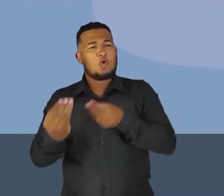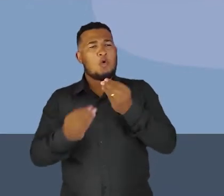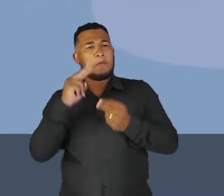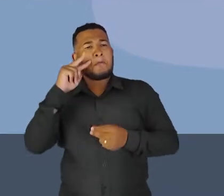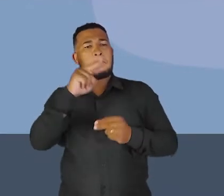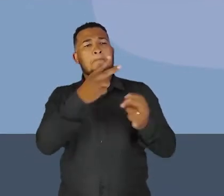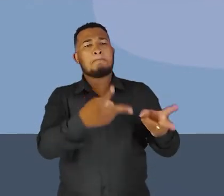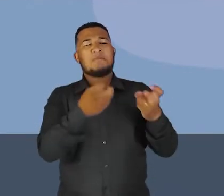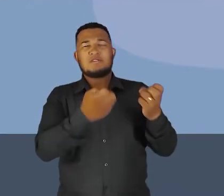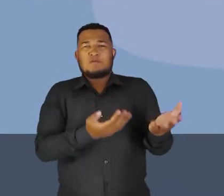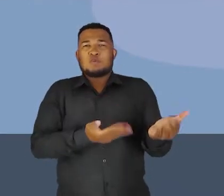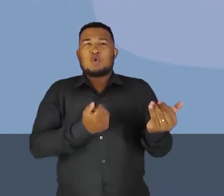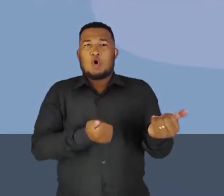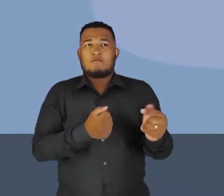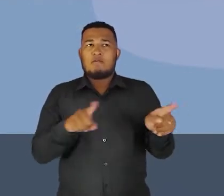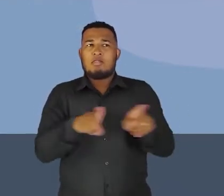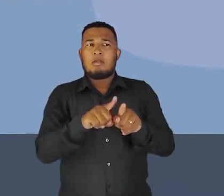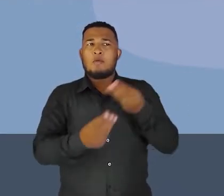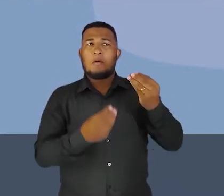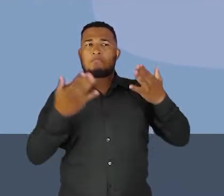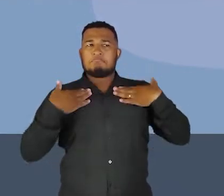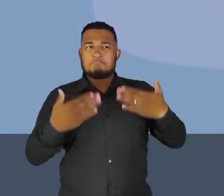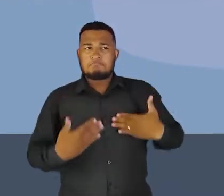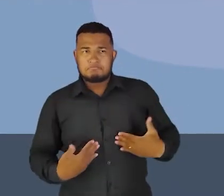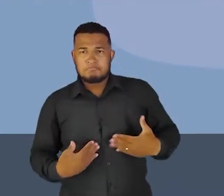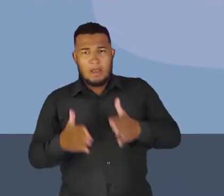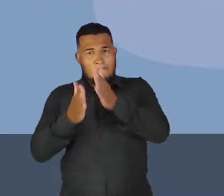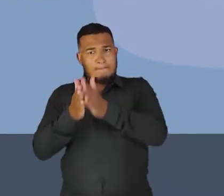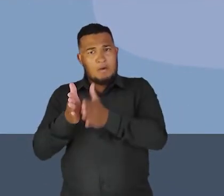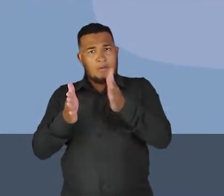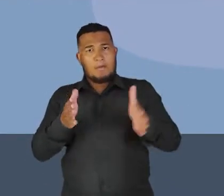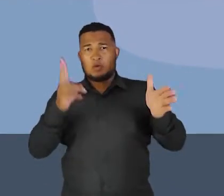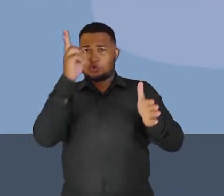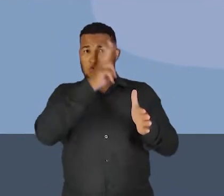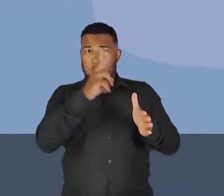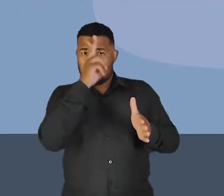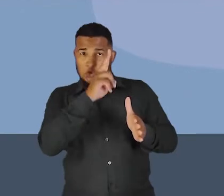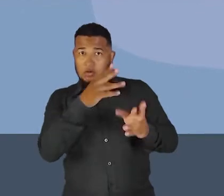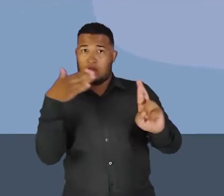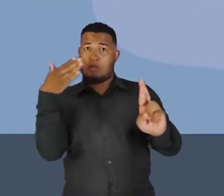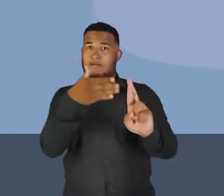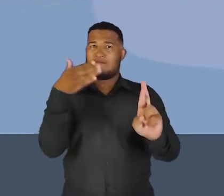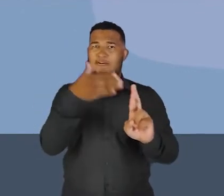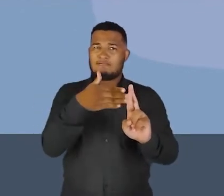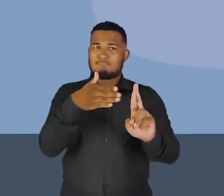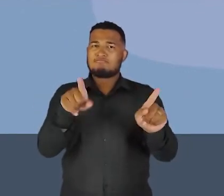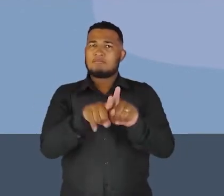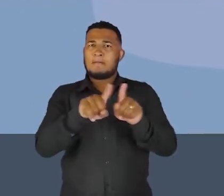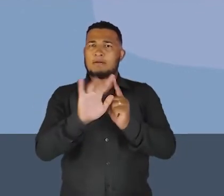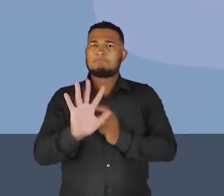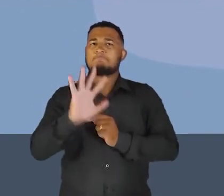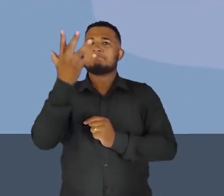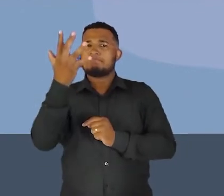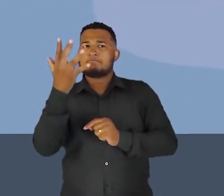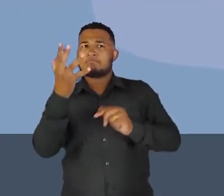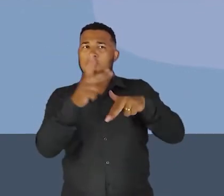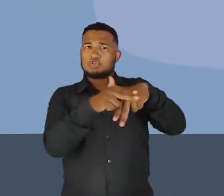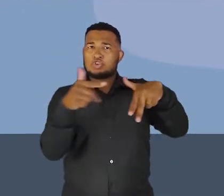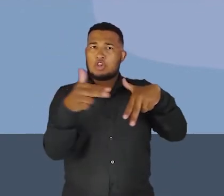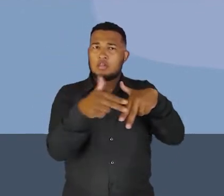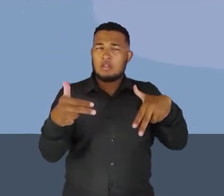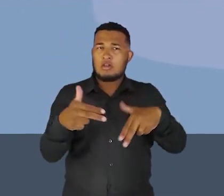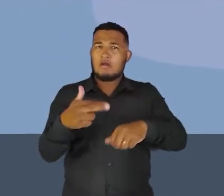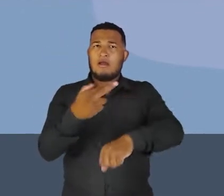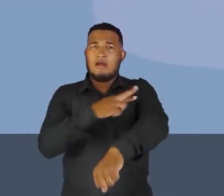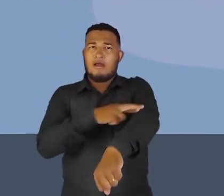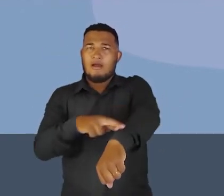jovens, inclusive por estereótipos, momentos históricos, referências justificadas e situações de classe, gênero, raça,